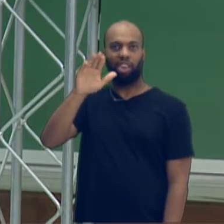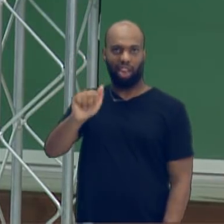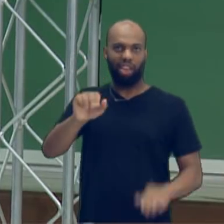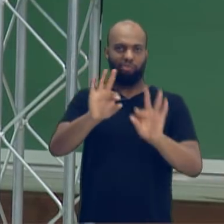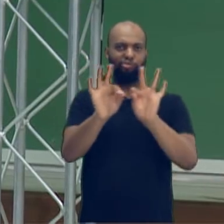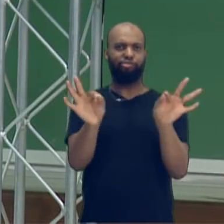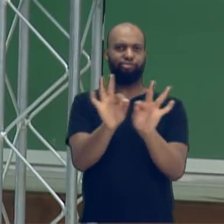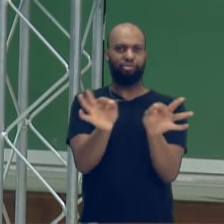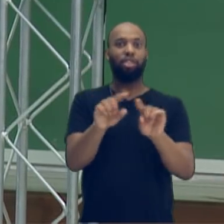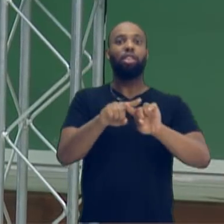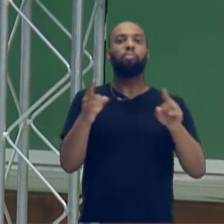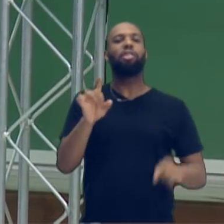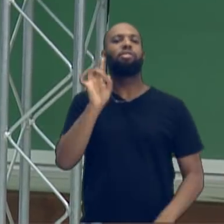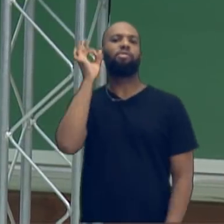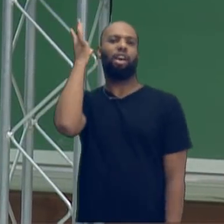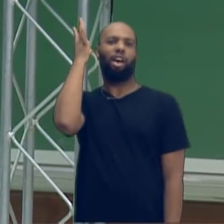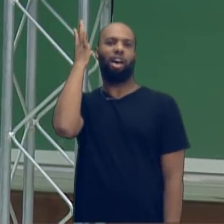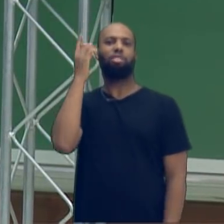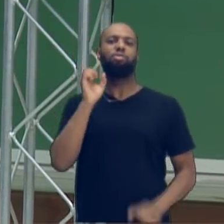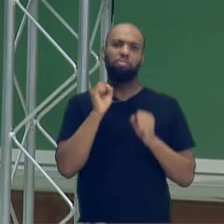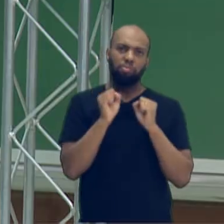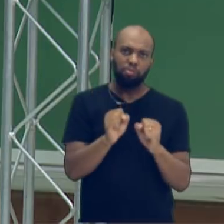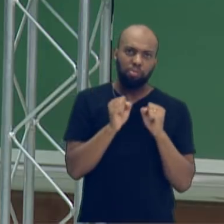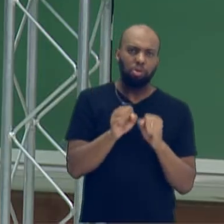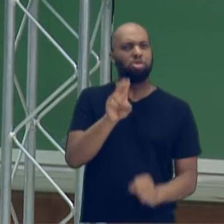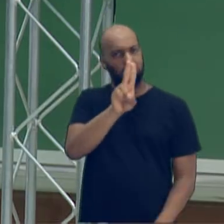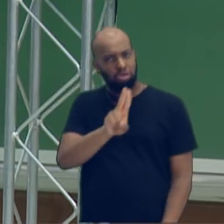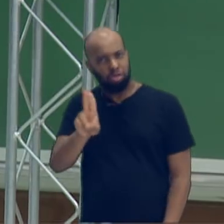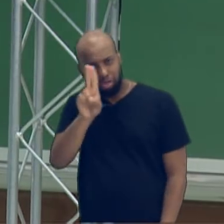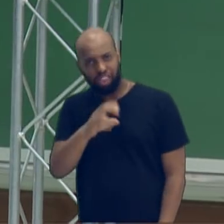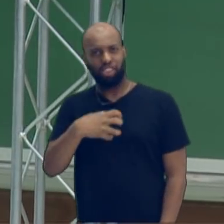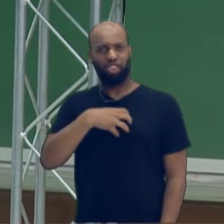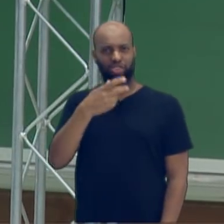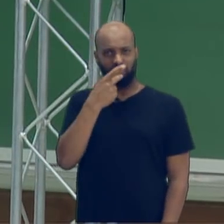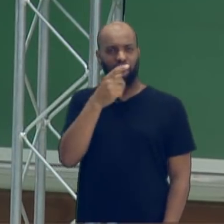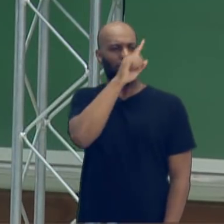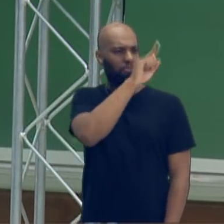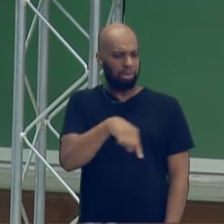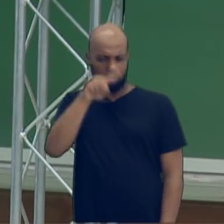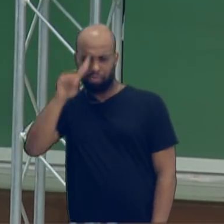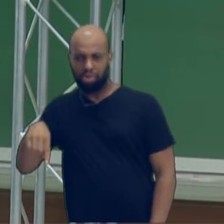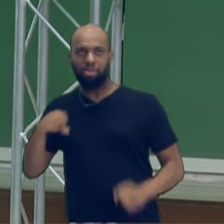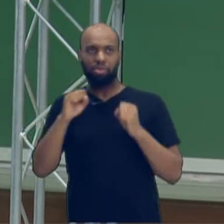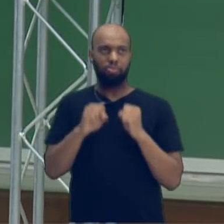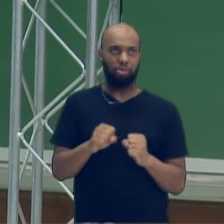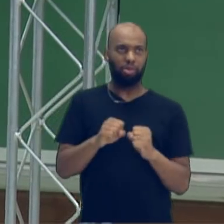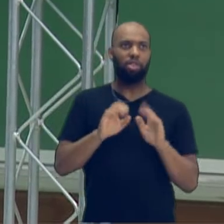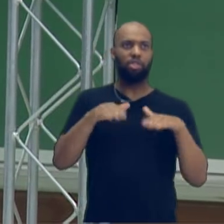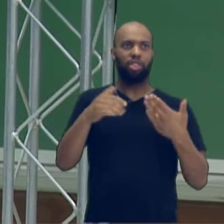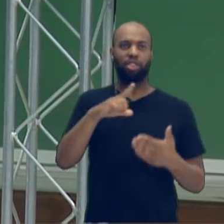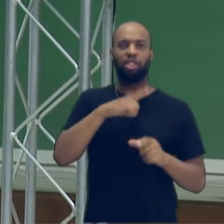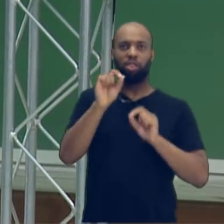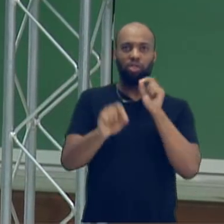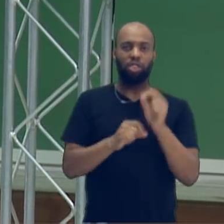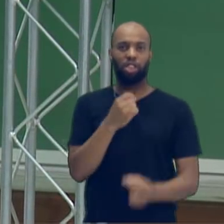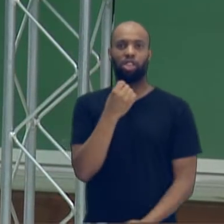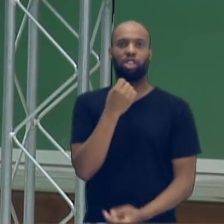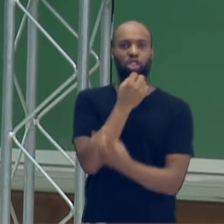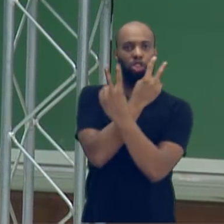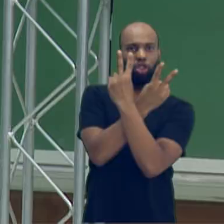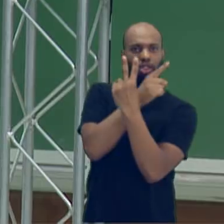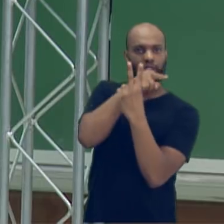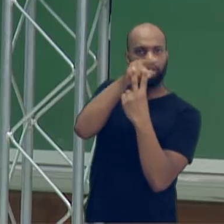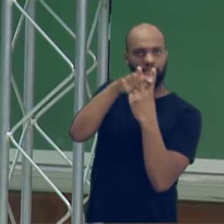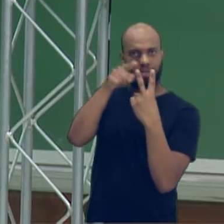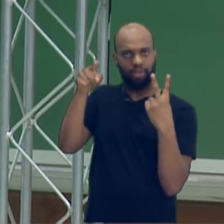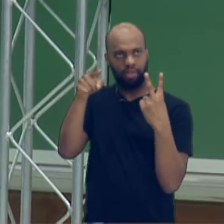efeito de facilitar o exercício, a gente pode até falar que eu estou cortando. Então, nós temos aqui o 2. E raiz